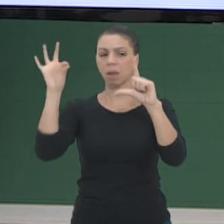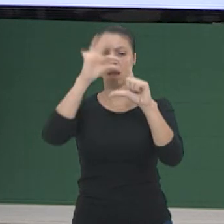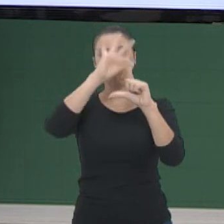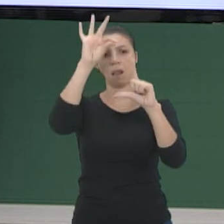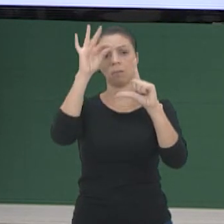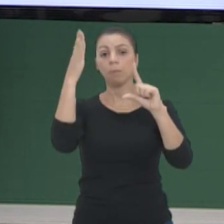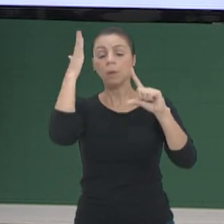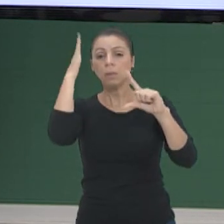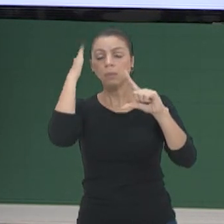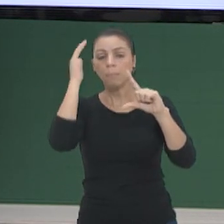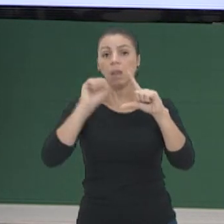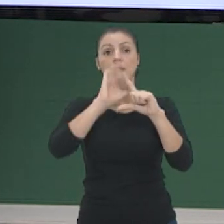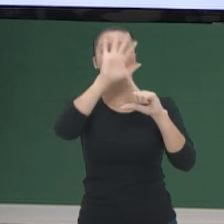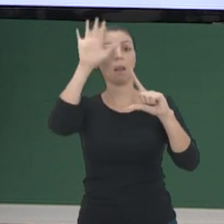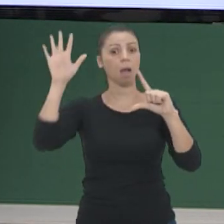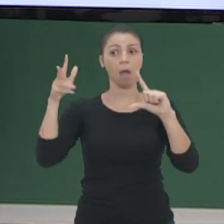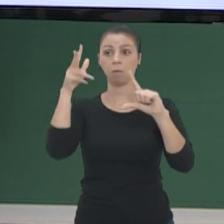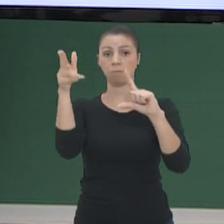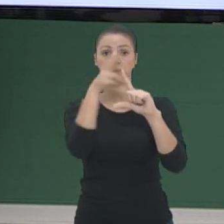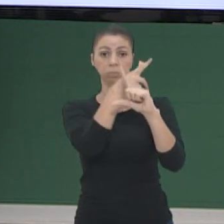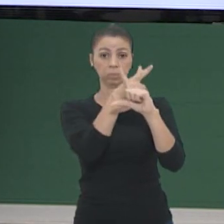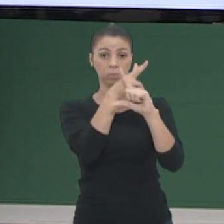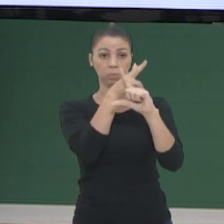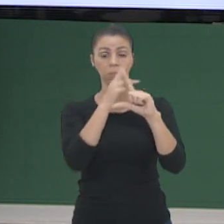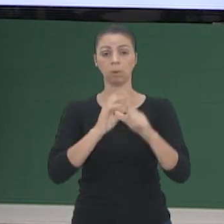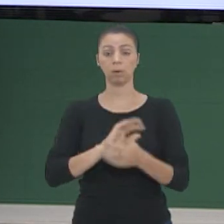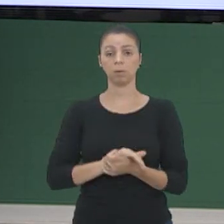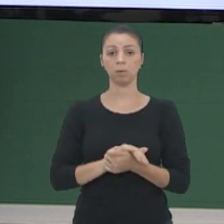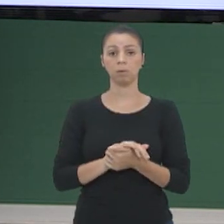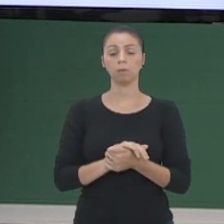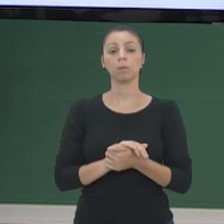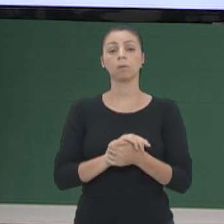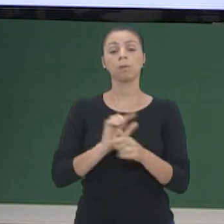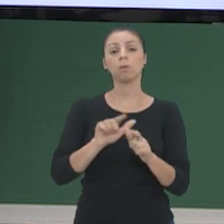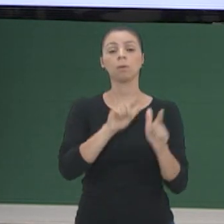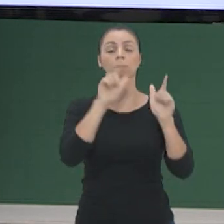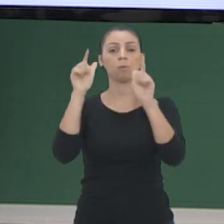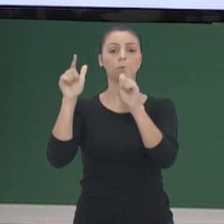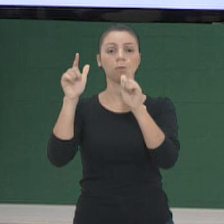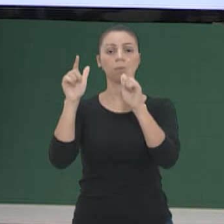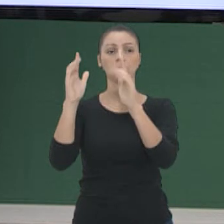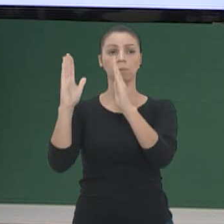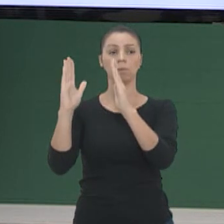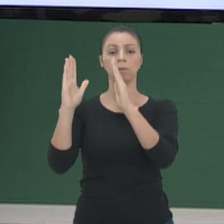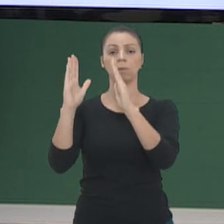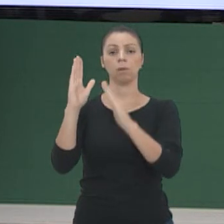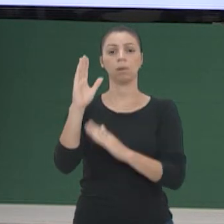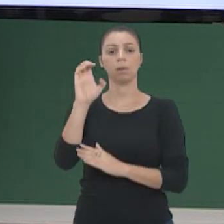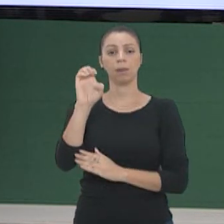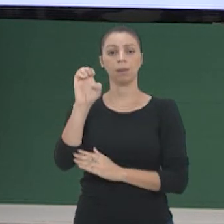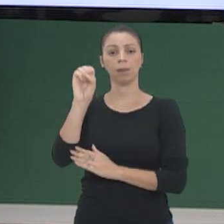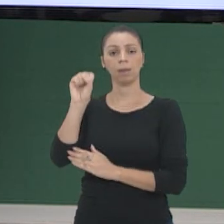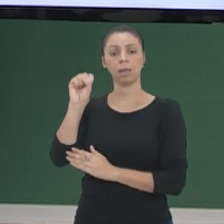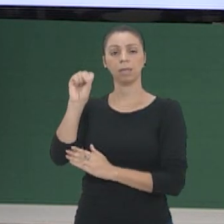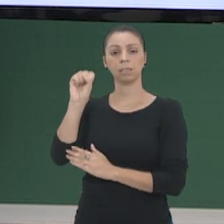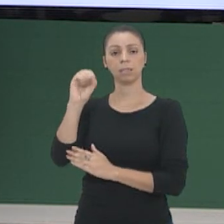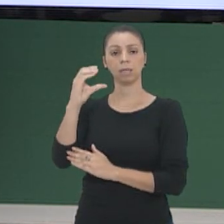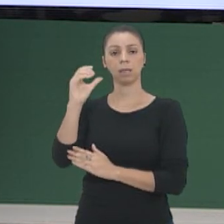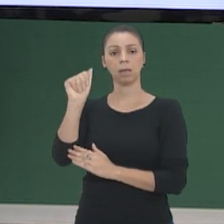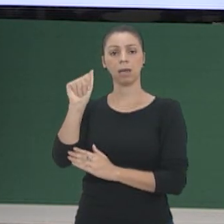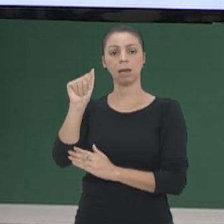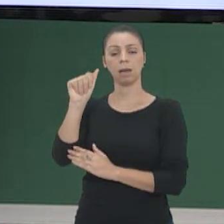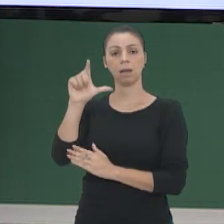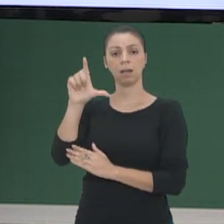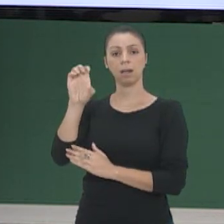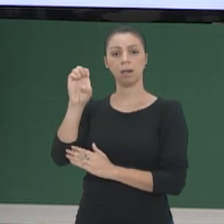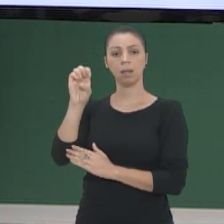lados iguais. Depois nós fomos para o triângulo escaleno, que são todos os lados diferentes. Então eu poderia fazer como?